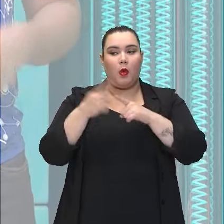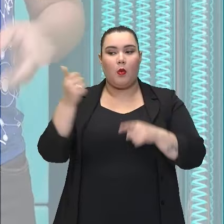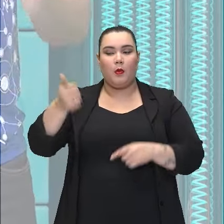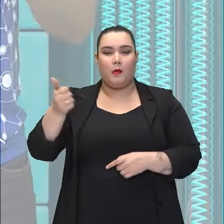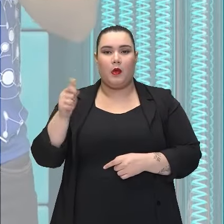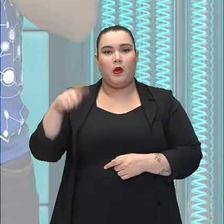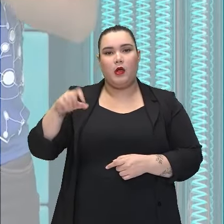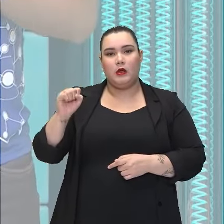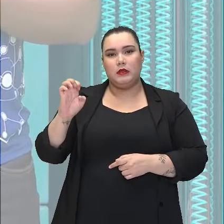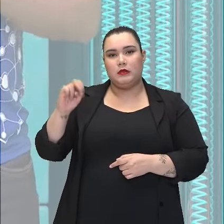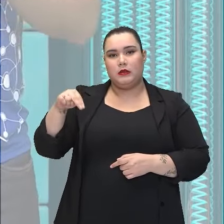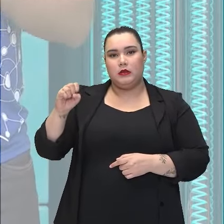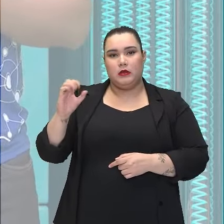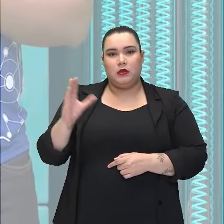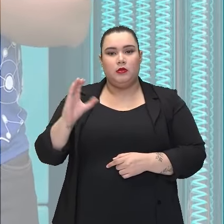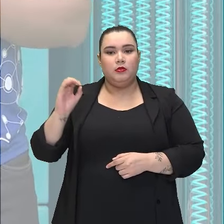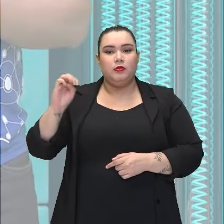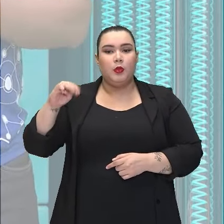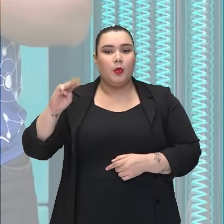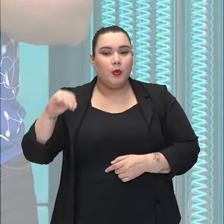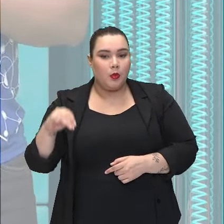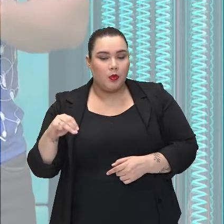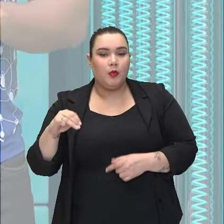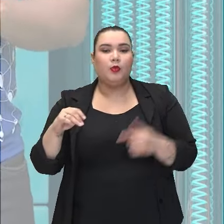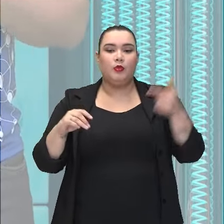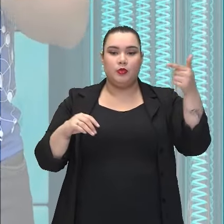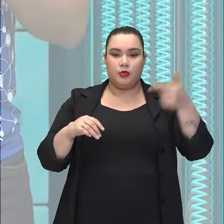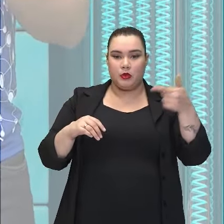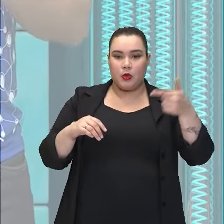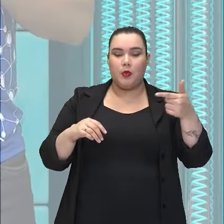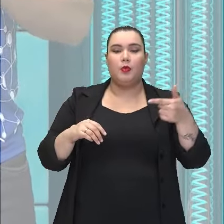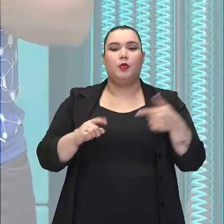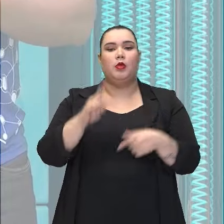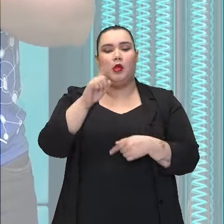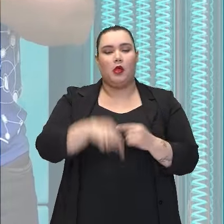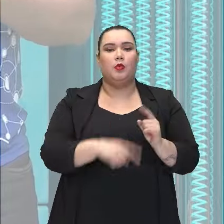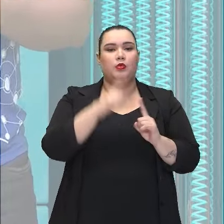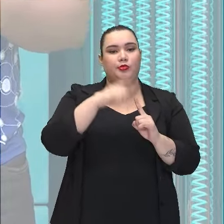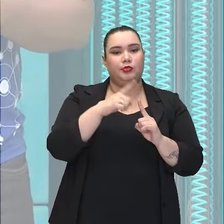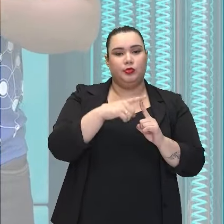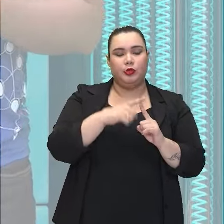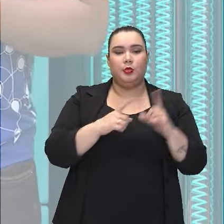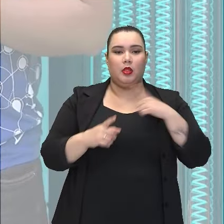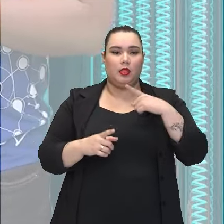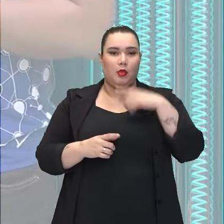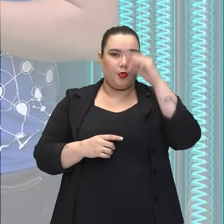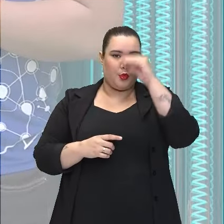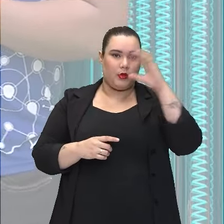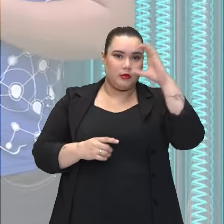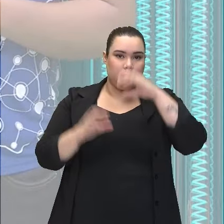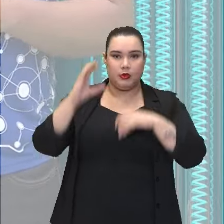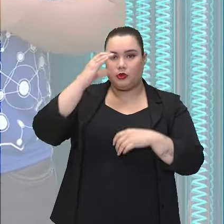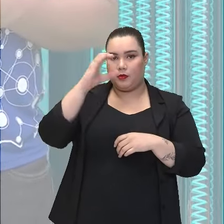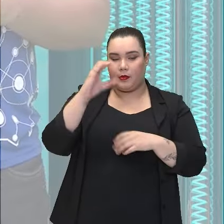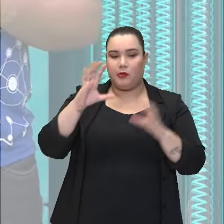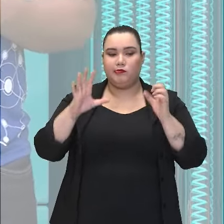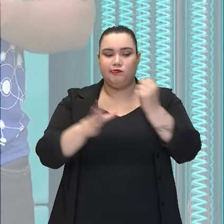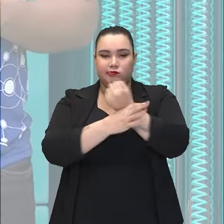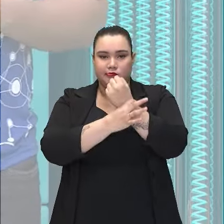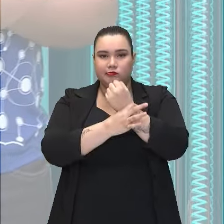senso comum, o verbete de enciclopédia é o que terá exatamente o conhecimento